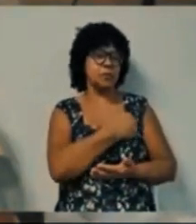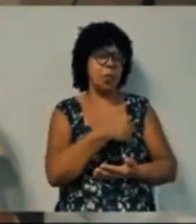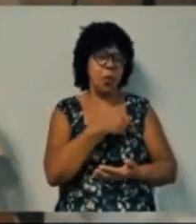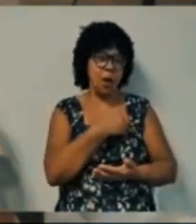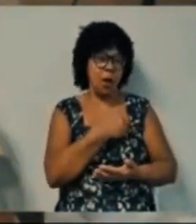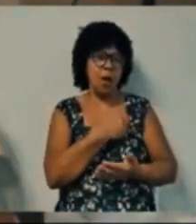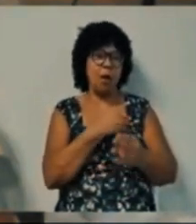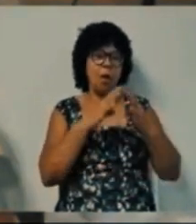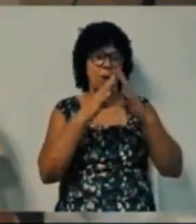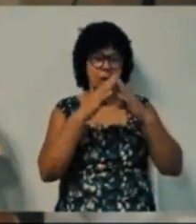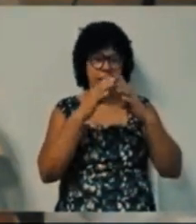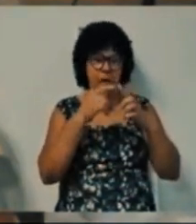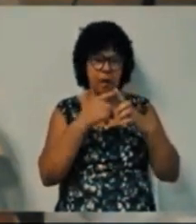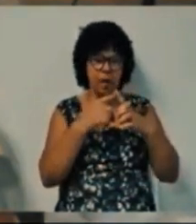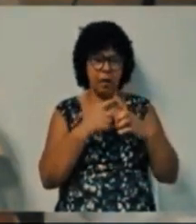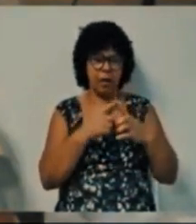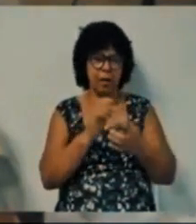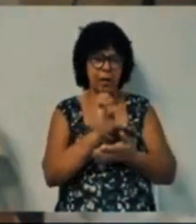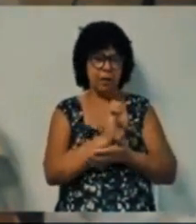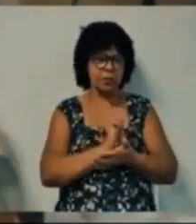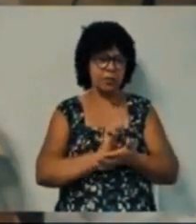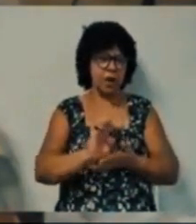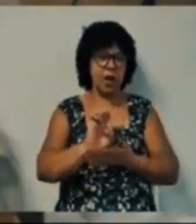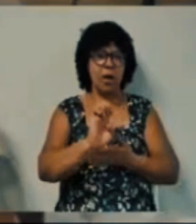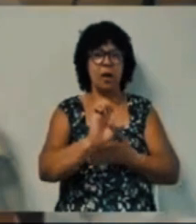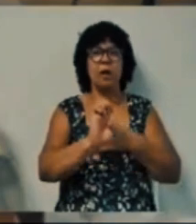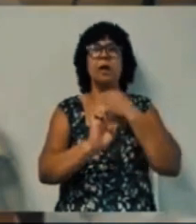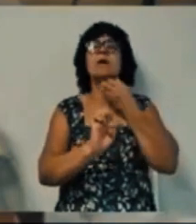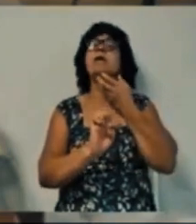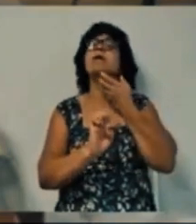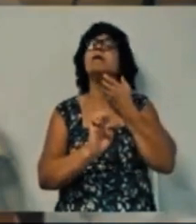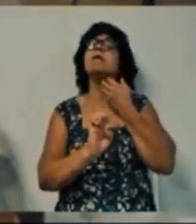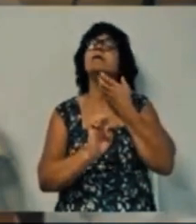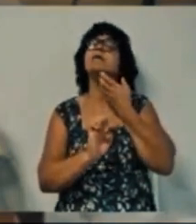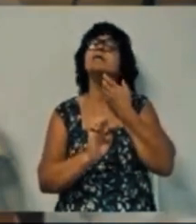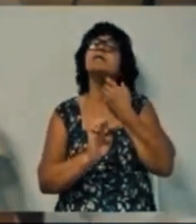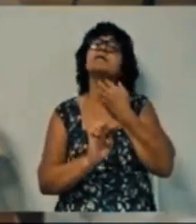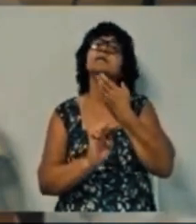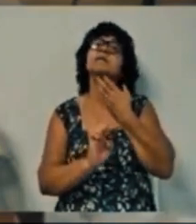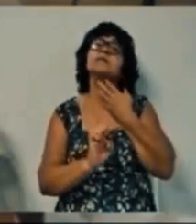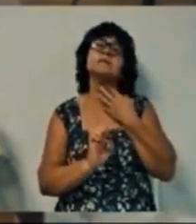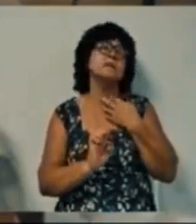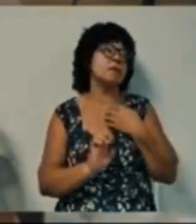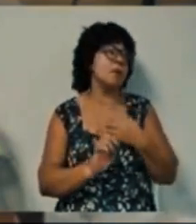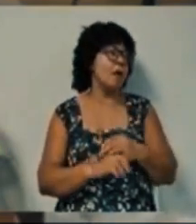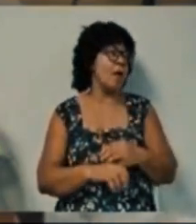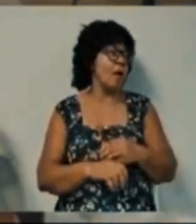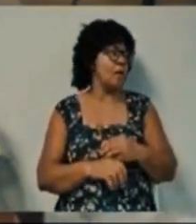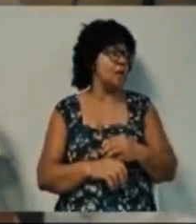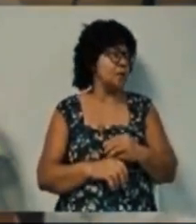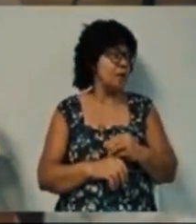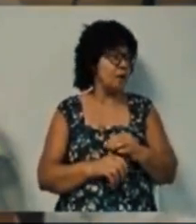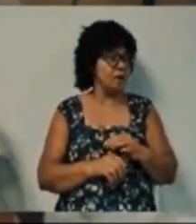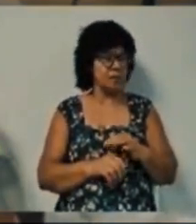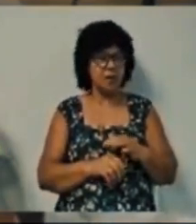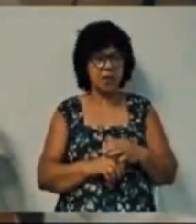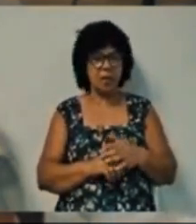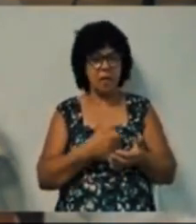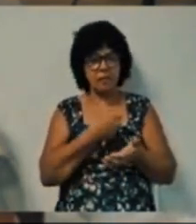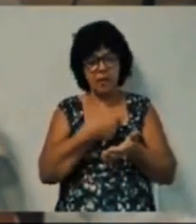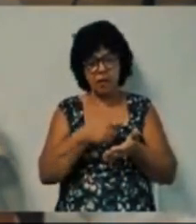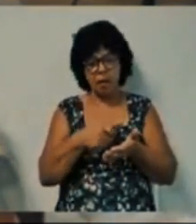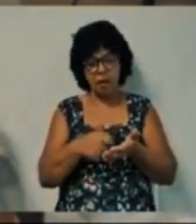Paulo escreveu cartas para Timóteo. Quando pastoreava, Paulo escreveu 1ª e 2ª epístola.